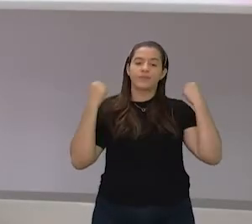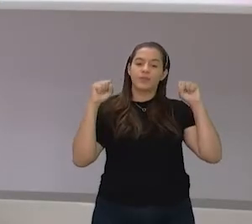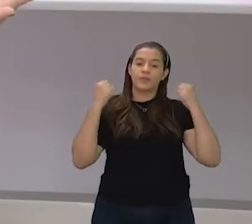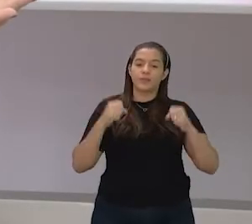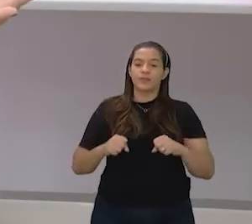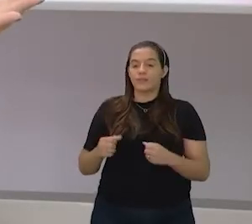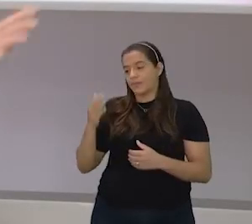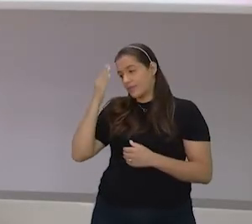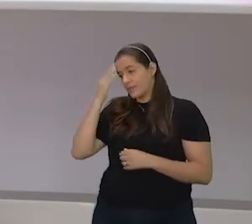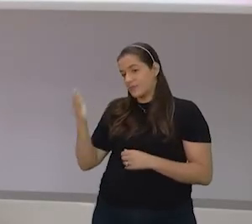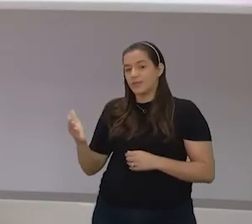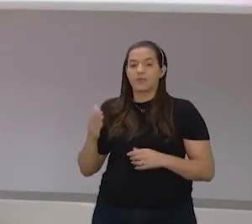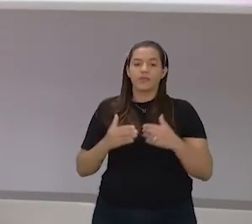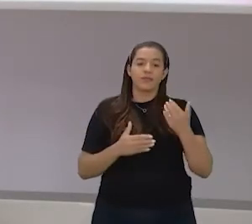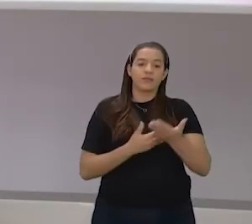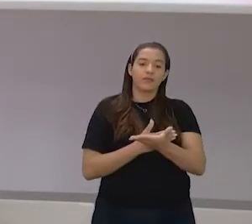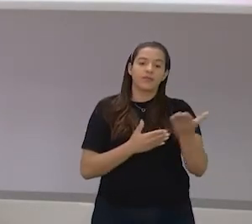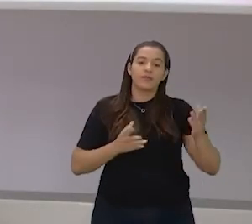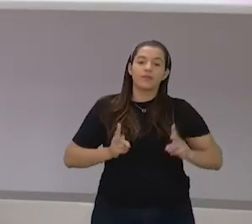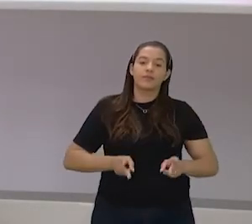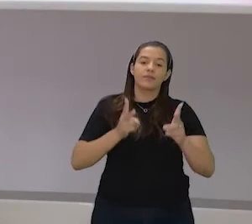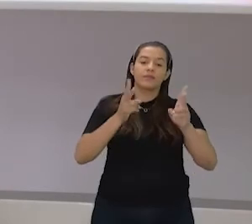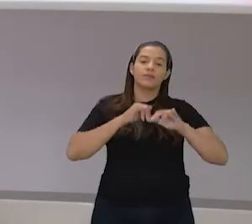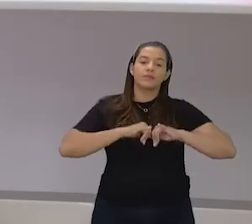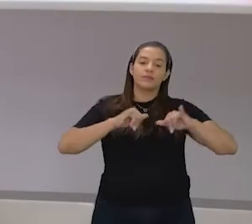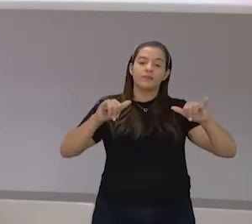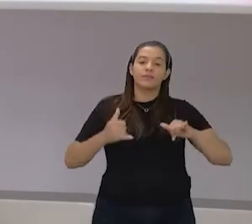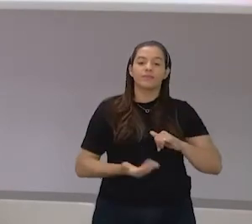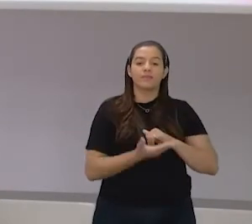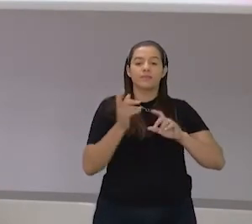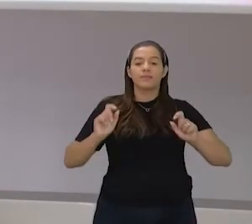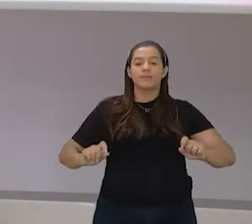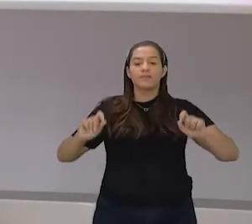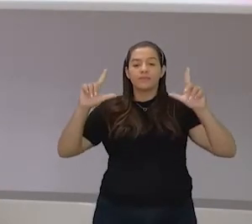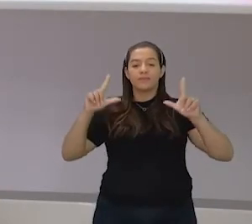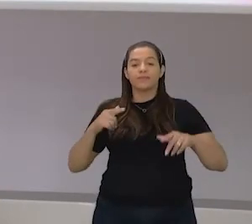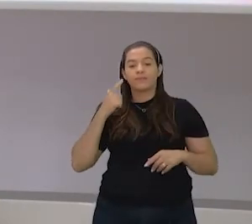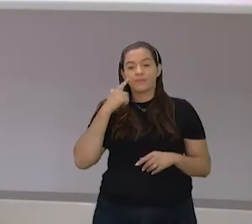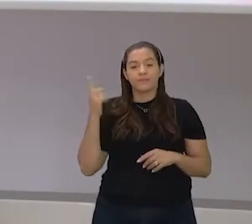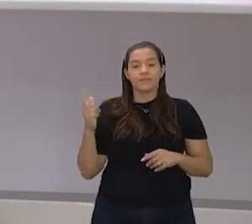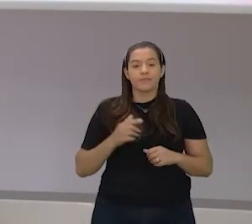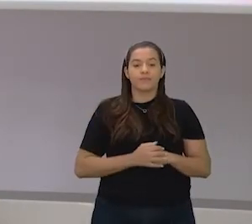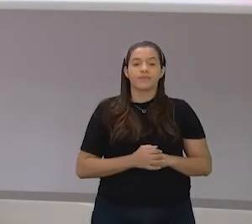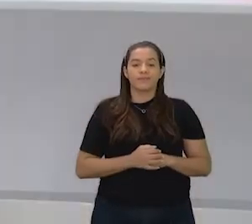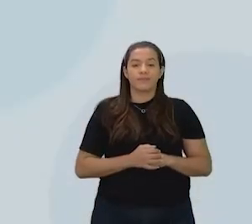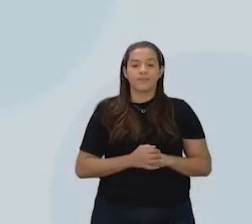Professora Viviane, muito obrigada. Mas a gente sempre deixa um recadinho aí que tá no slide para eles.